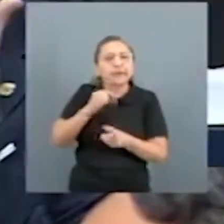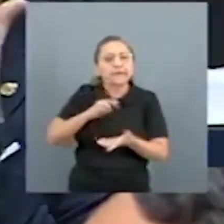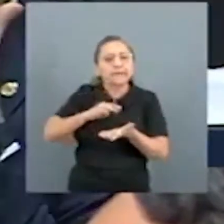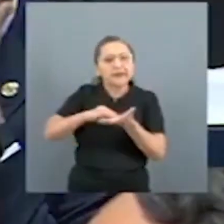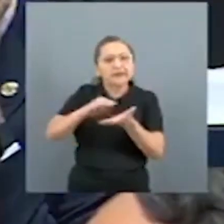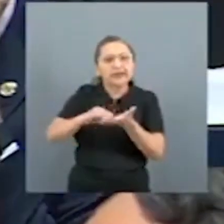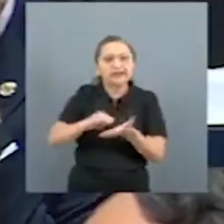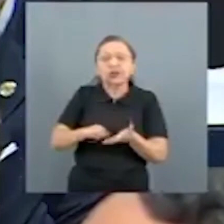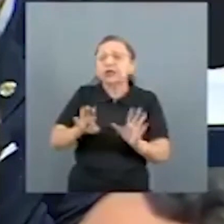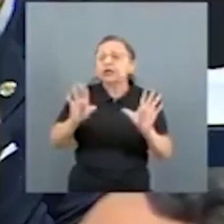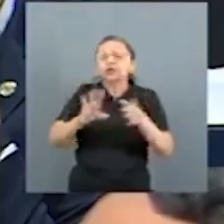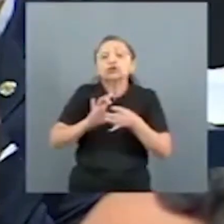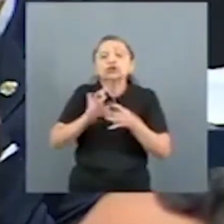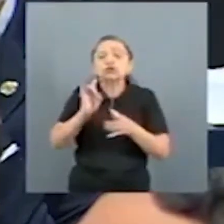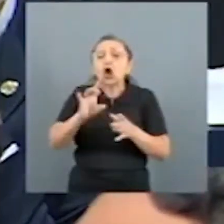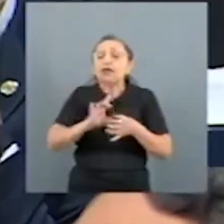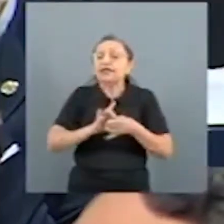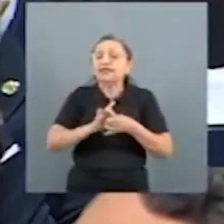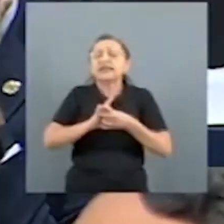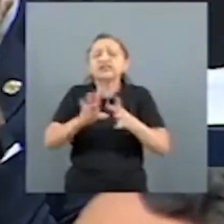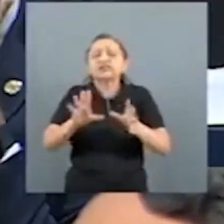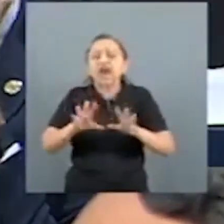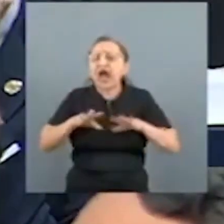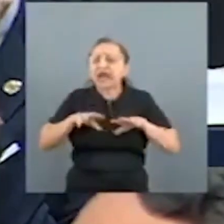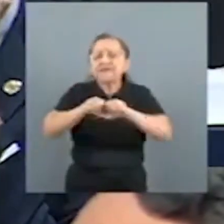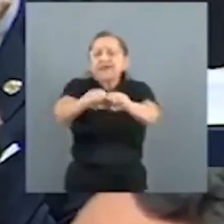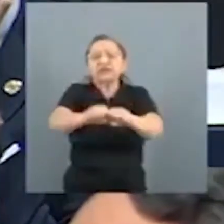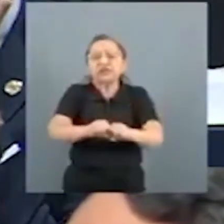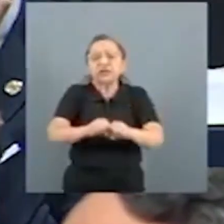é só deixar invadir o Congresso Nacional.